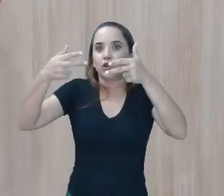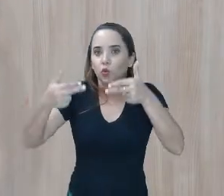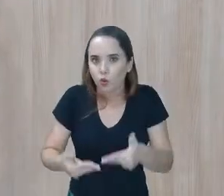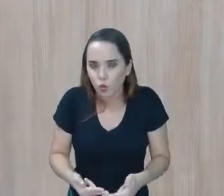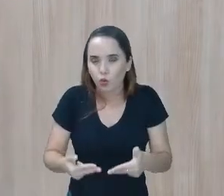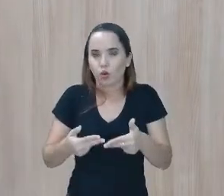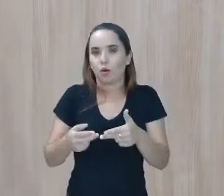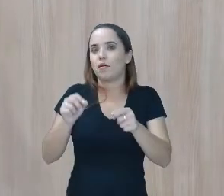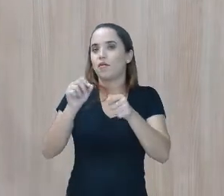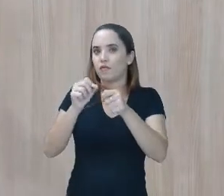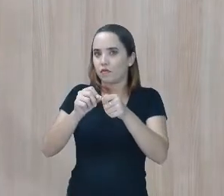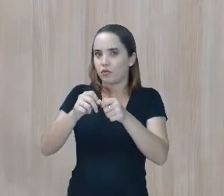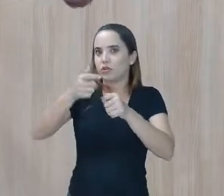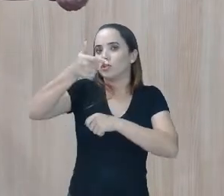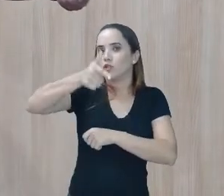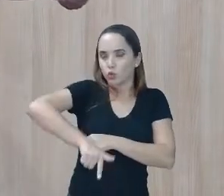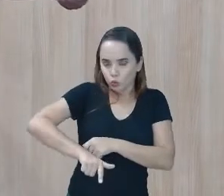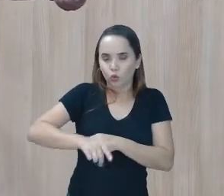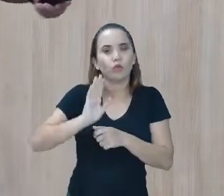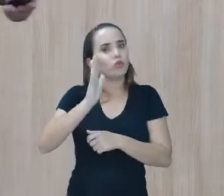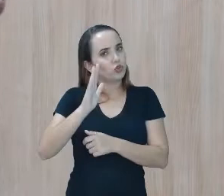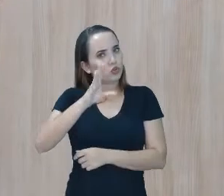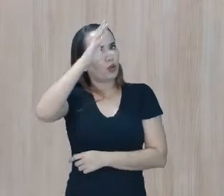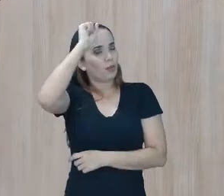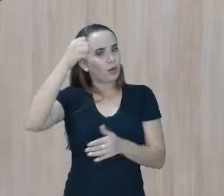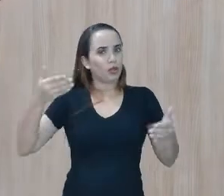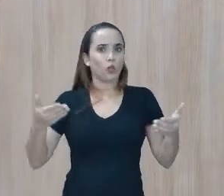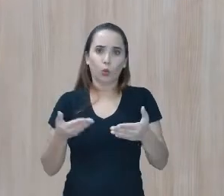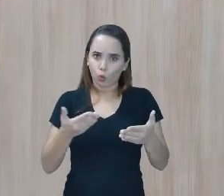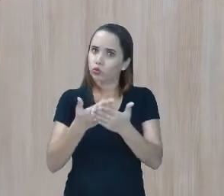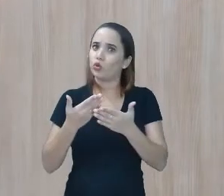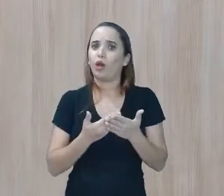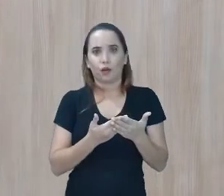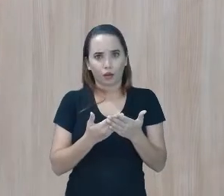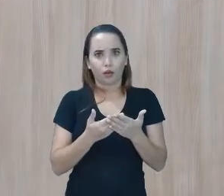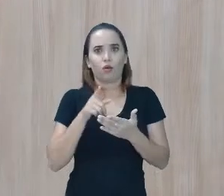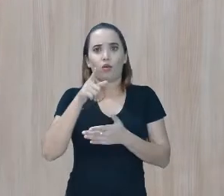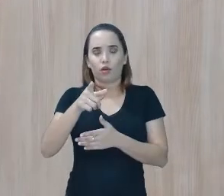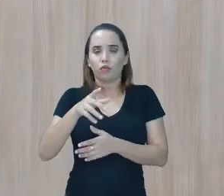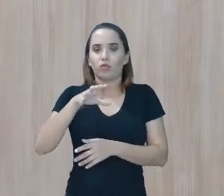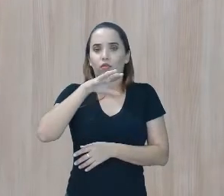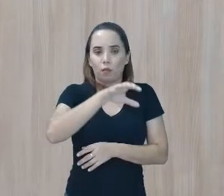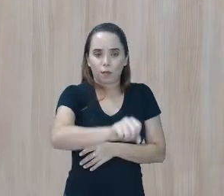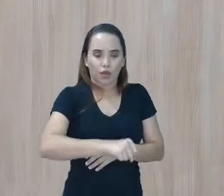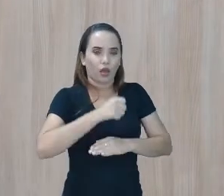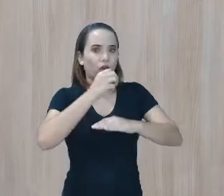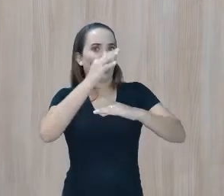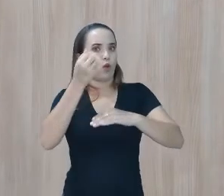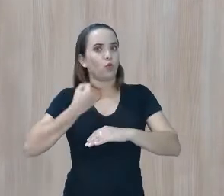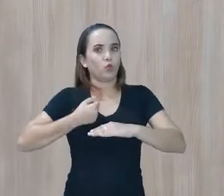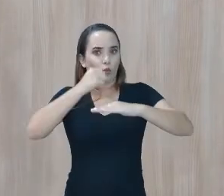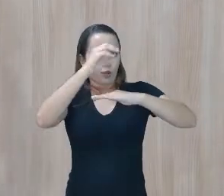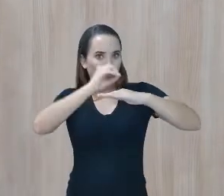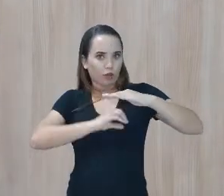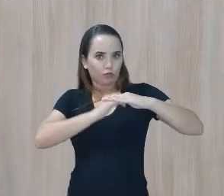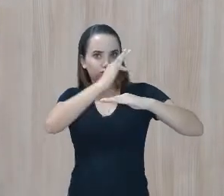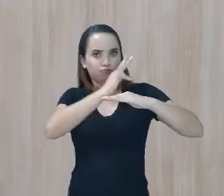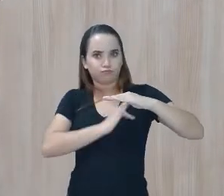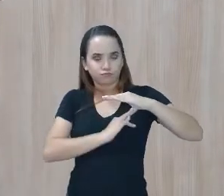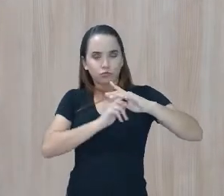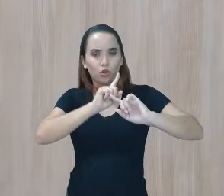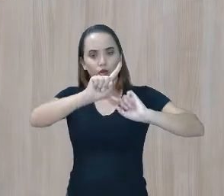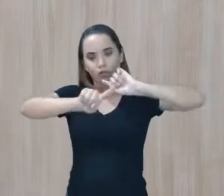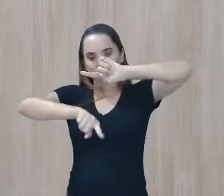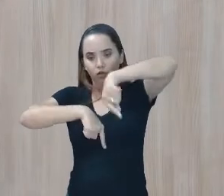você replicar o que nós fizemos na aula de hoje. Ou seja, você pega o número na forma de fração, transforma